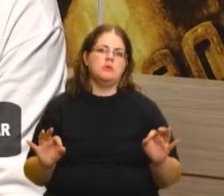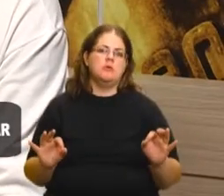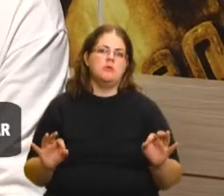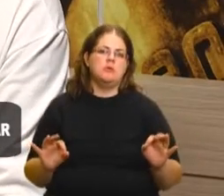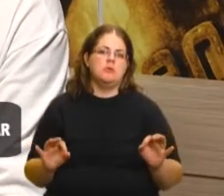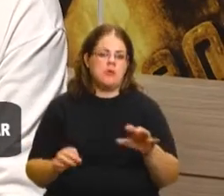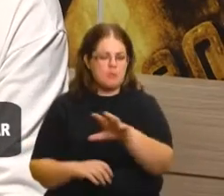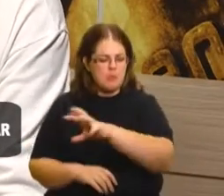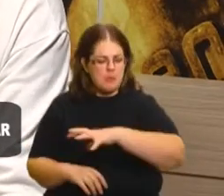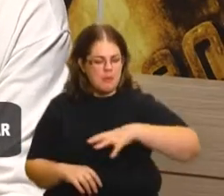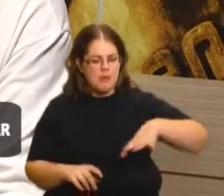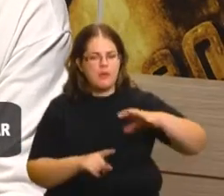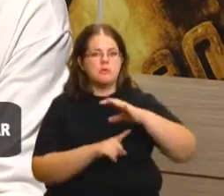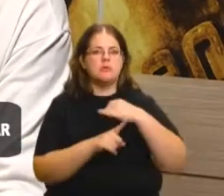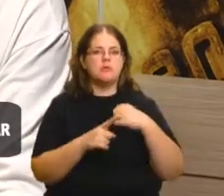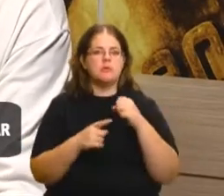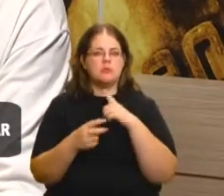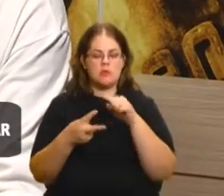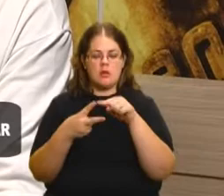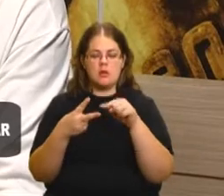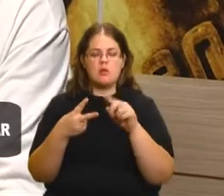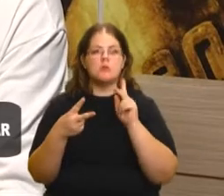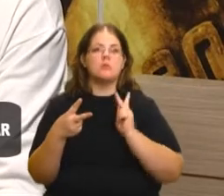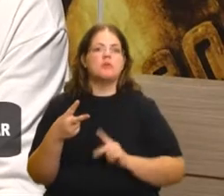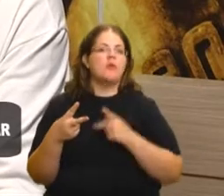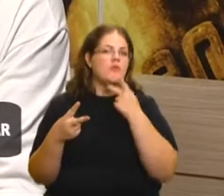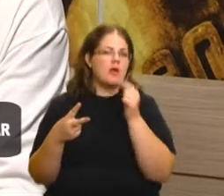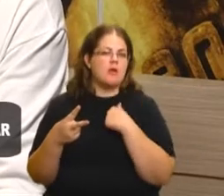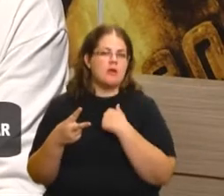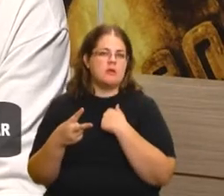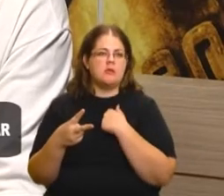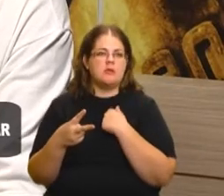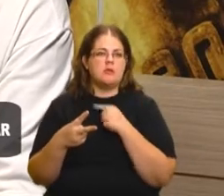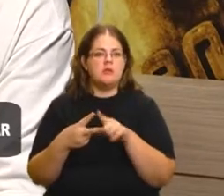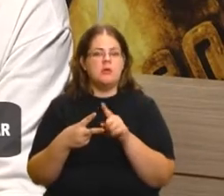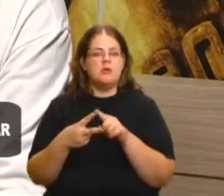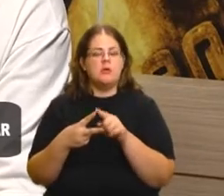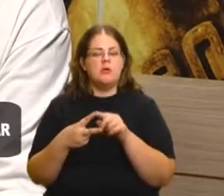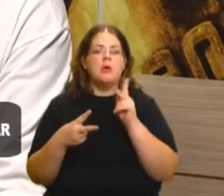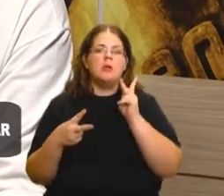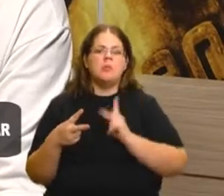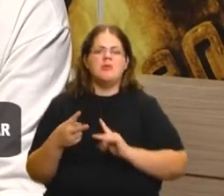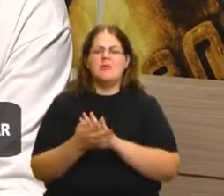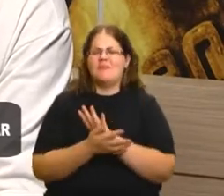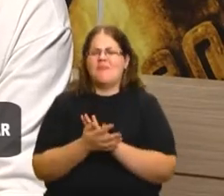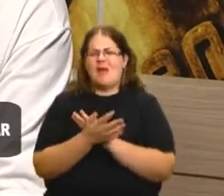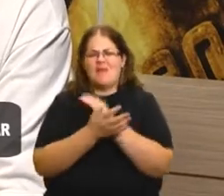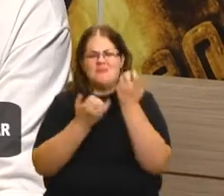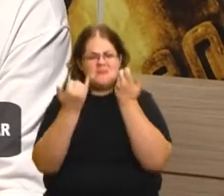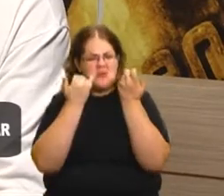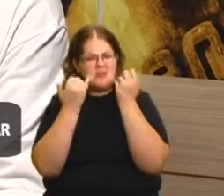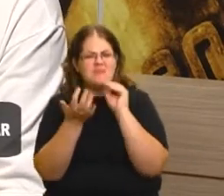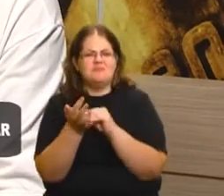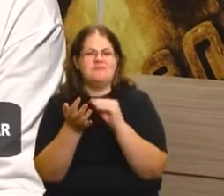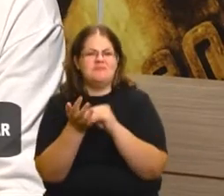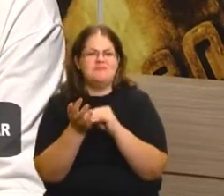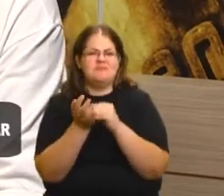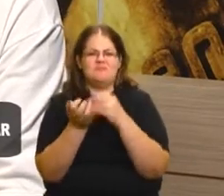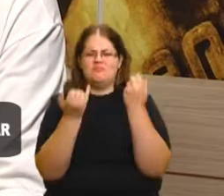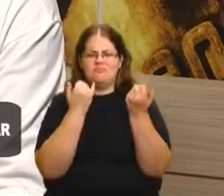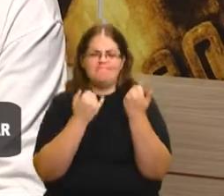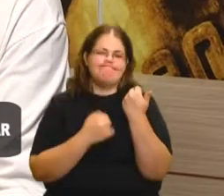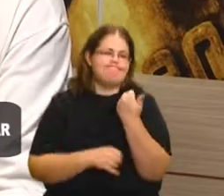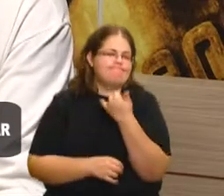sociedade, Acho que há dois tipos de pessoas que dizem isso. Aos que realmente são absolutamente desinformados, eles